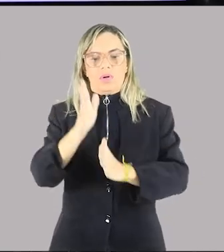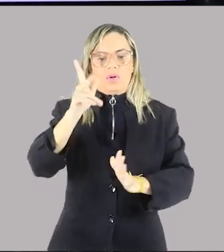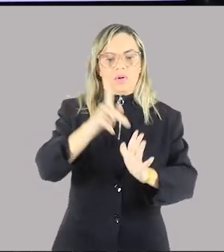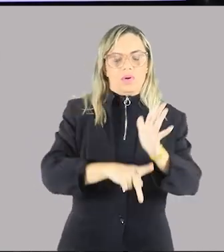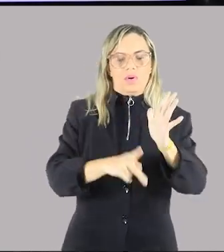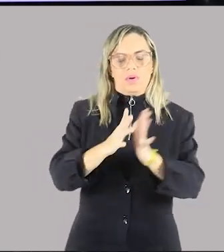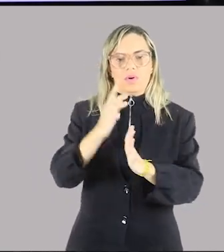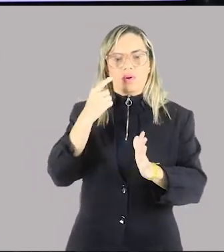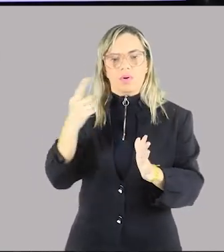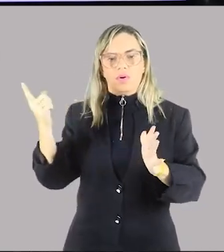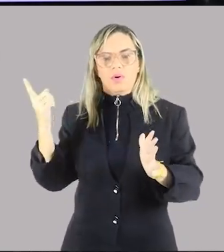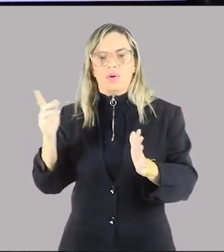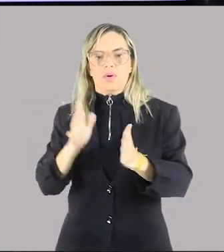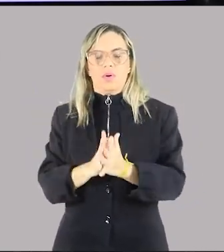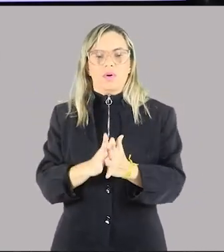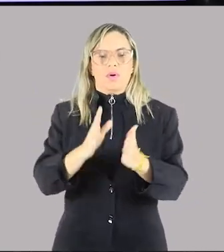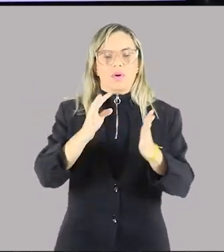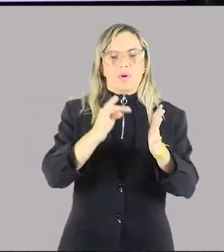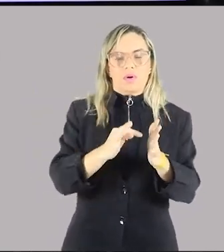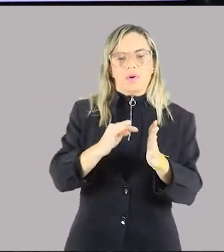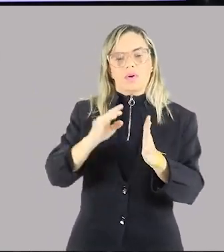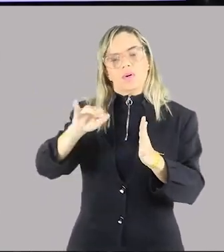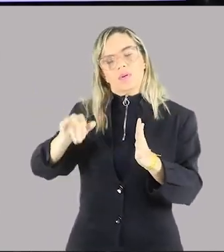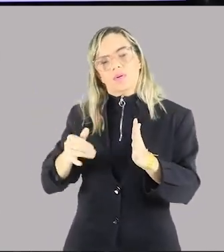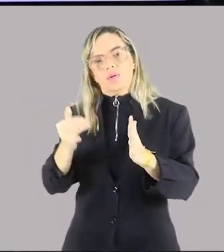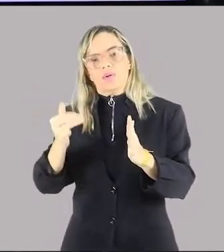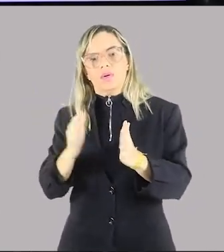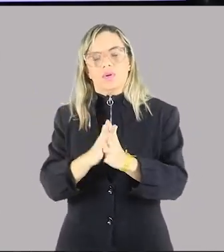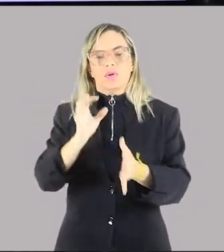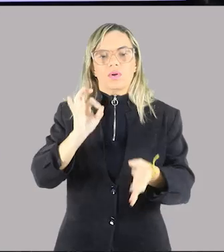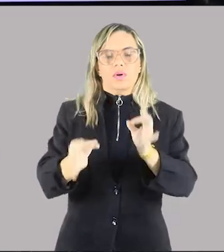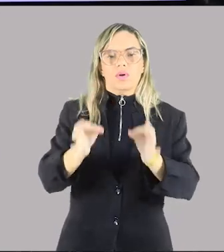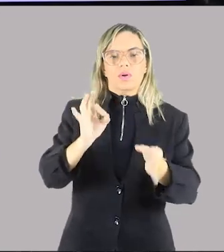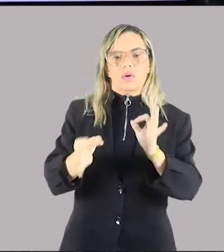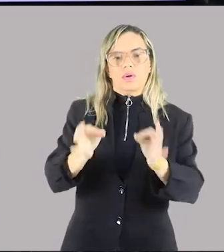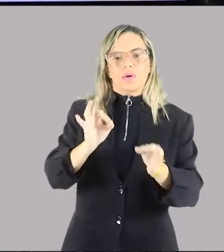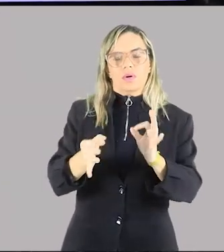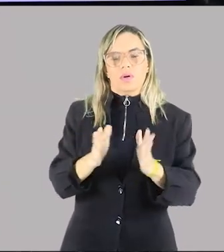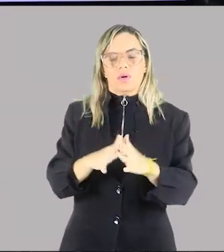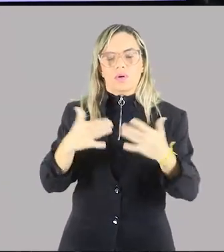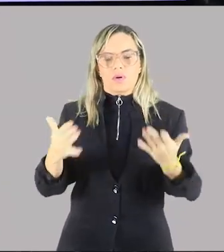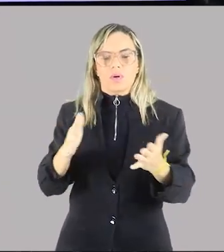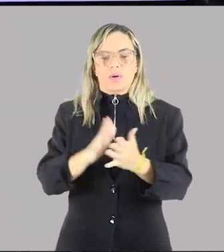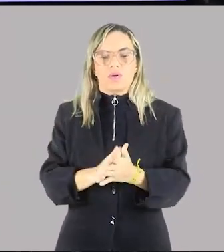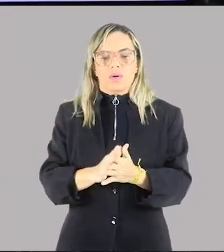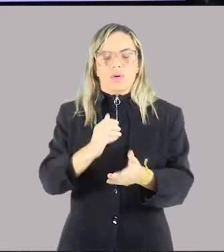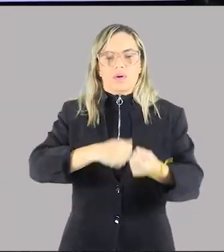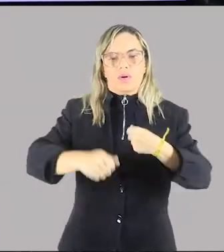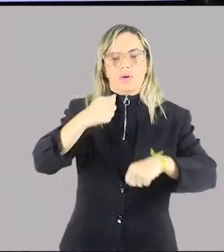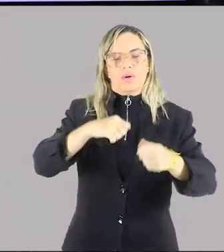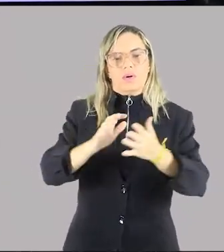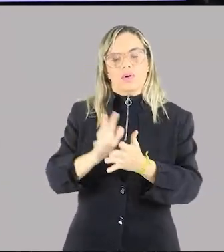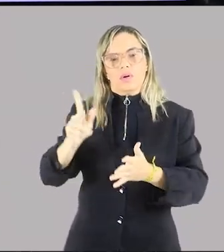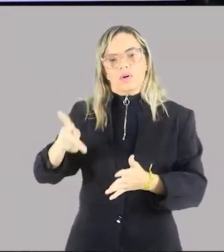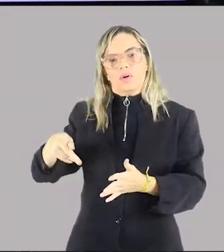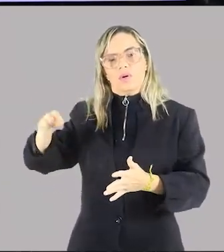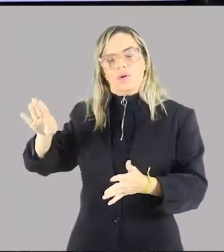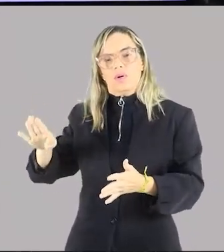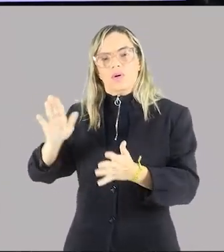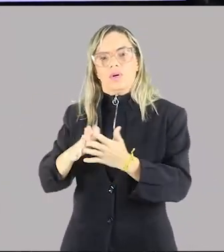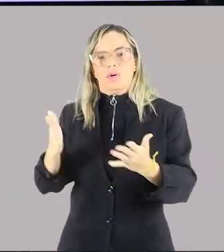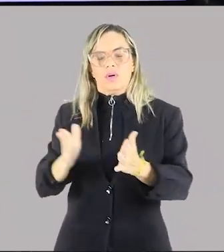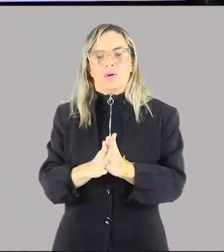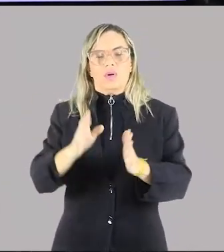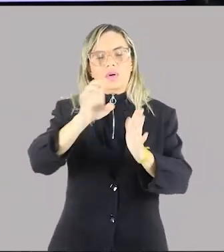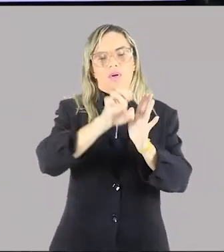exemplo, os tribunais de justiça também têm programas de voluntariado. Nesse caso, portanto, a administração pública abrirá editais